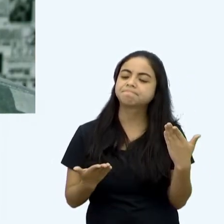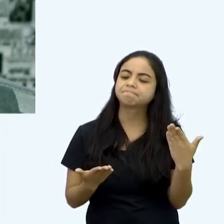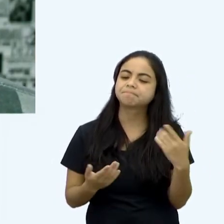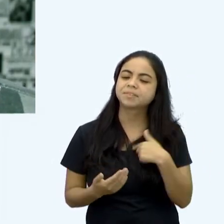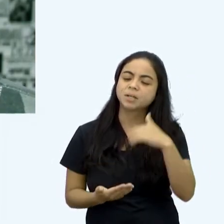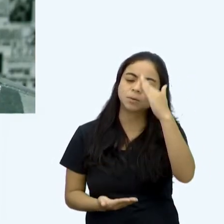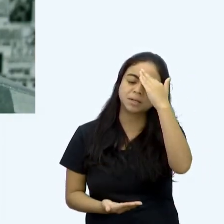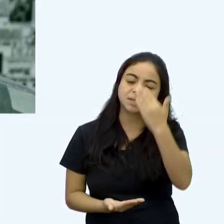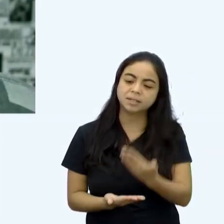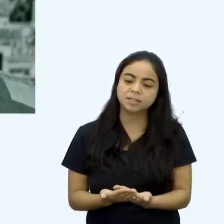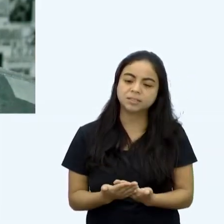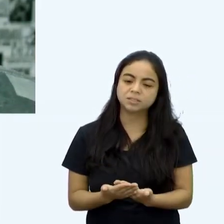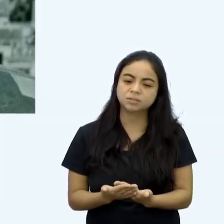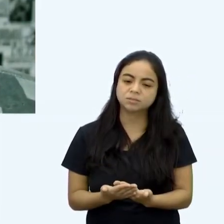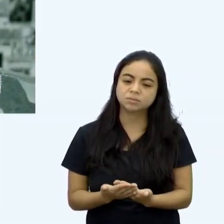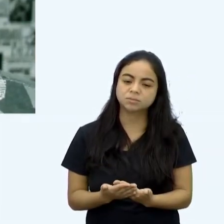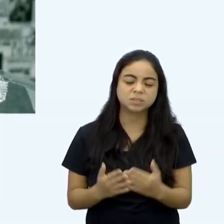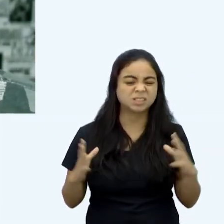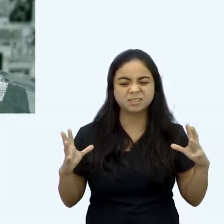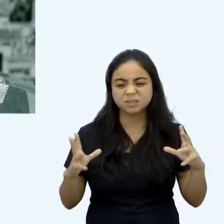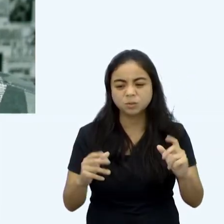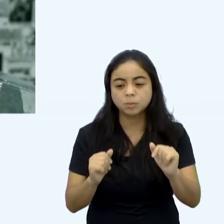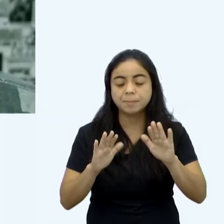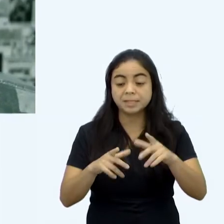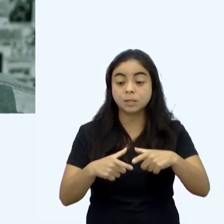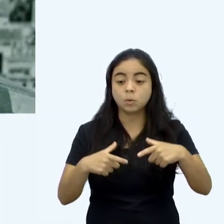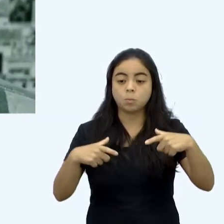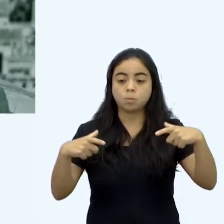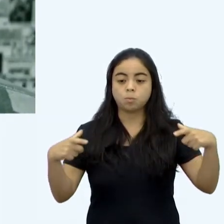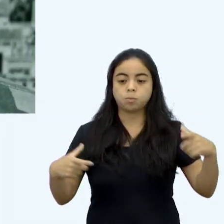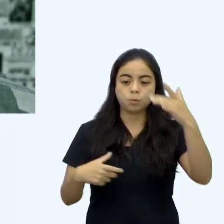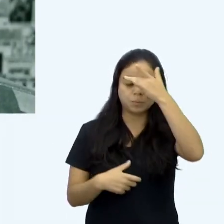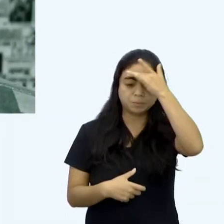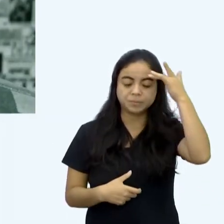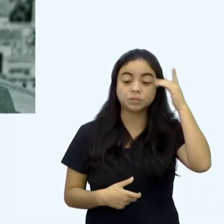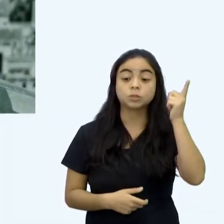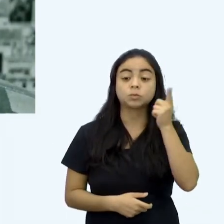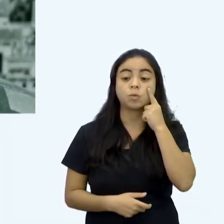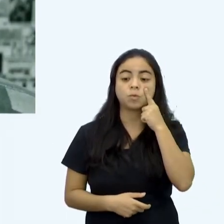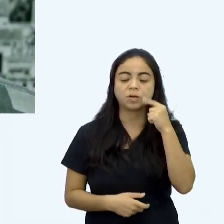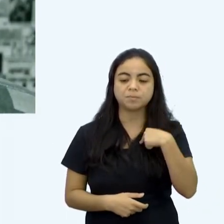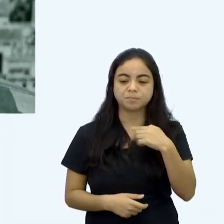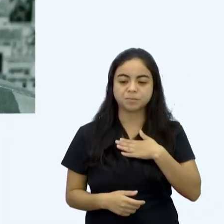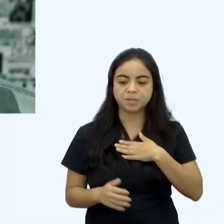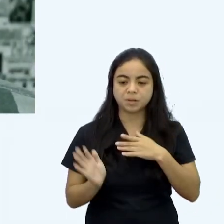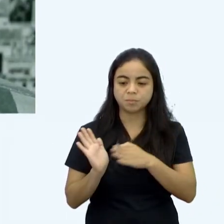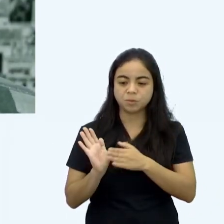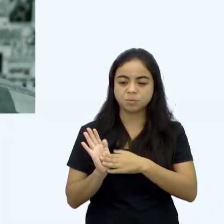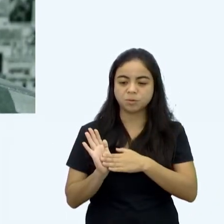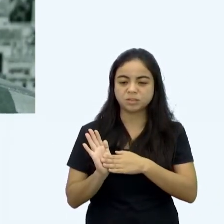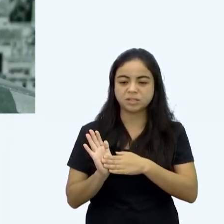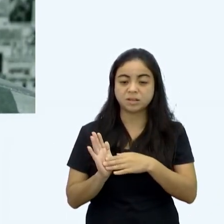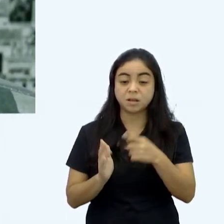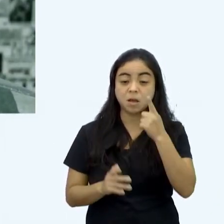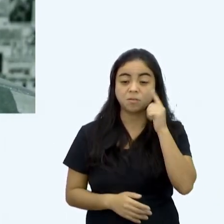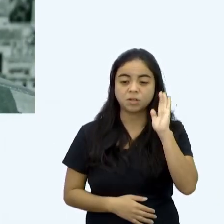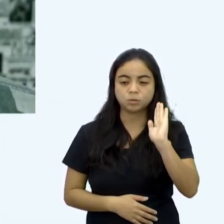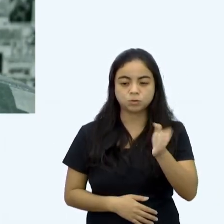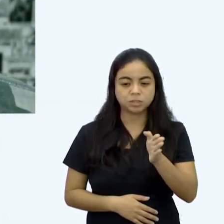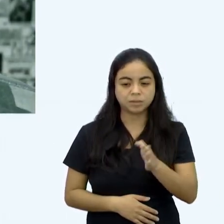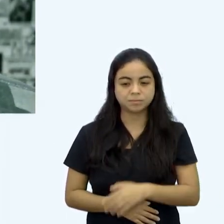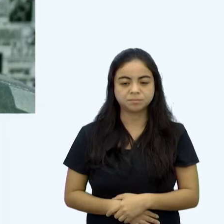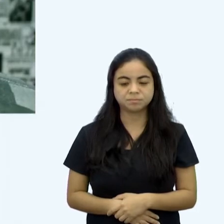eu acredito que não todo mundo, mas uma boa parte das pessoas que vão ver o que eu vou fazer, eu acho que já viram isso em algum